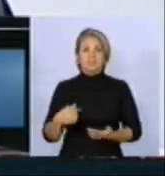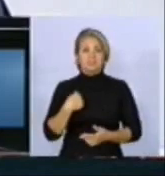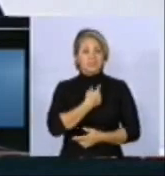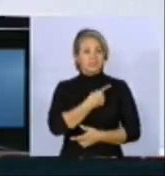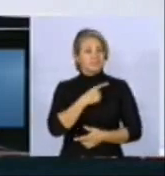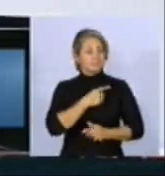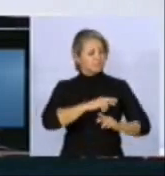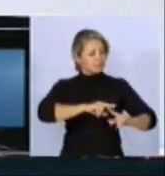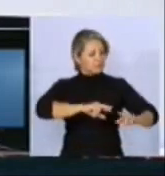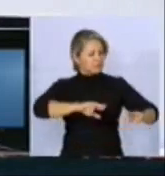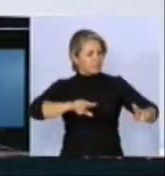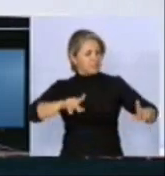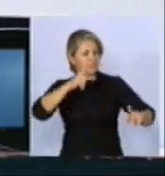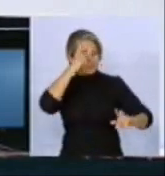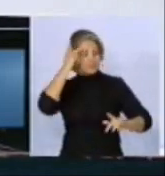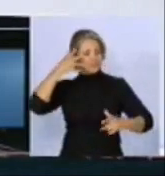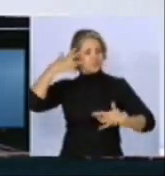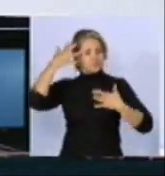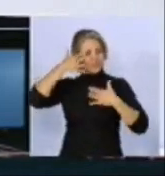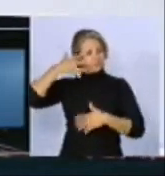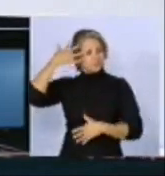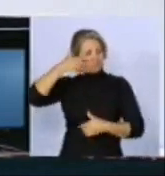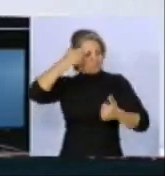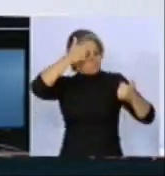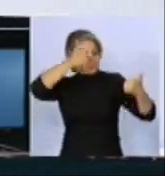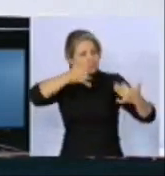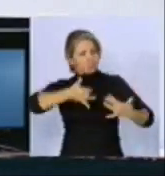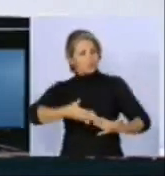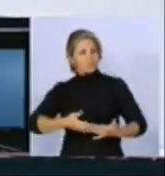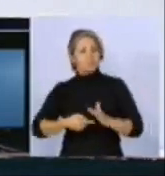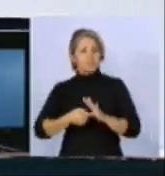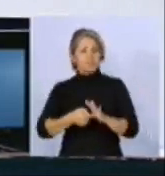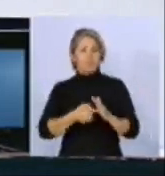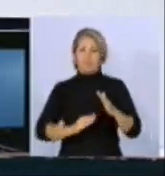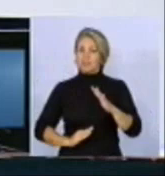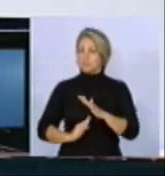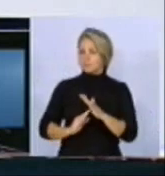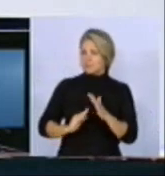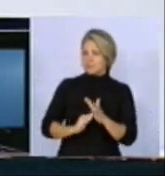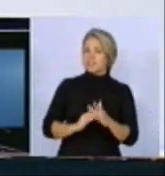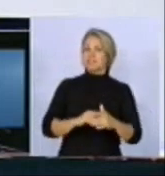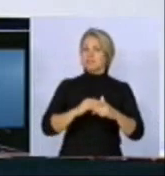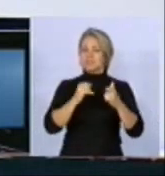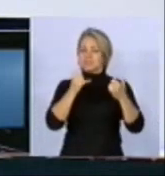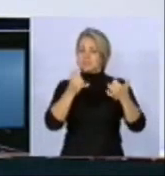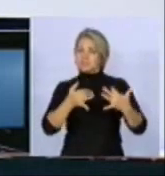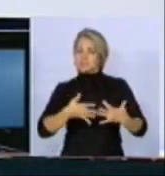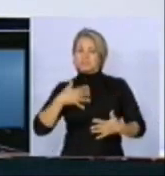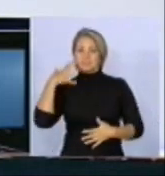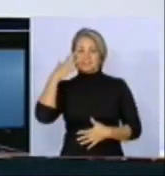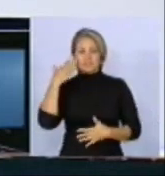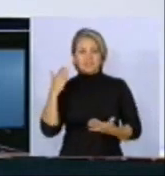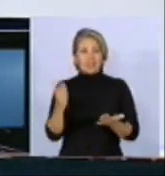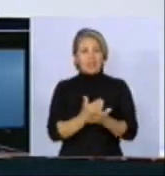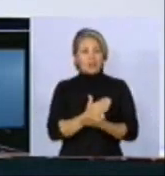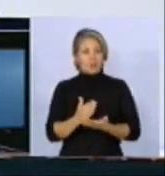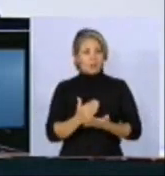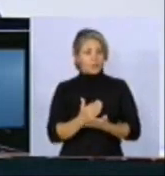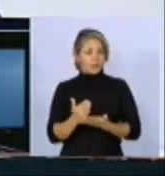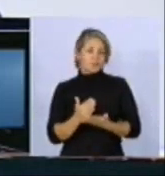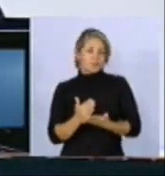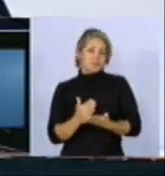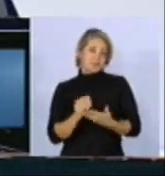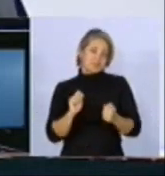inúmeros expositores muitos expositores limitamos evidentemente as Exposições algumas serão até